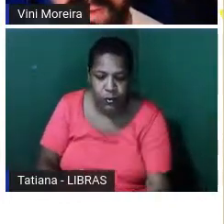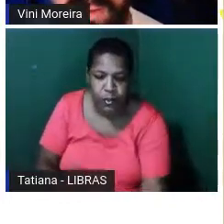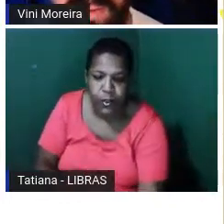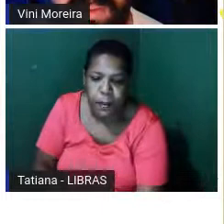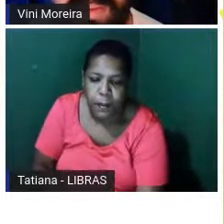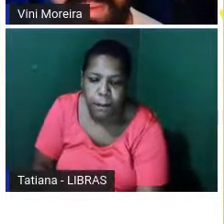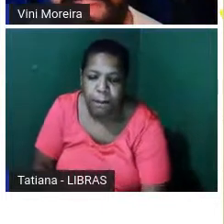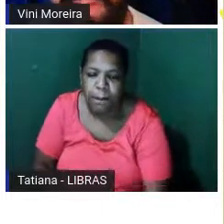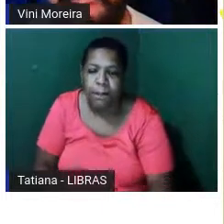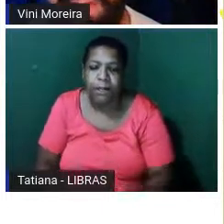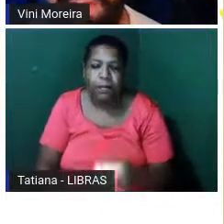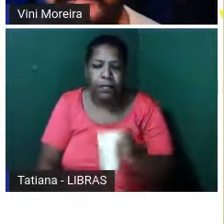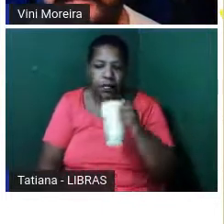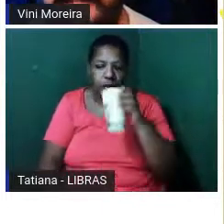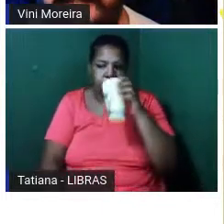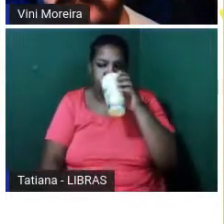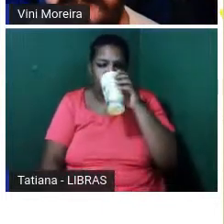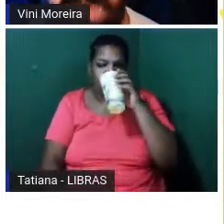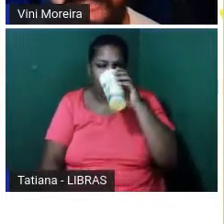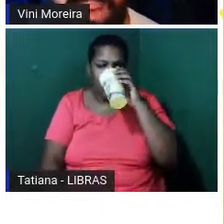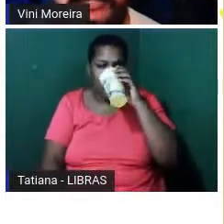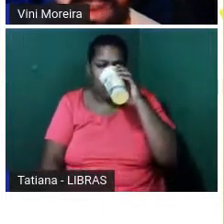o sócio